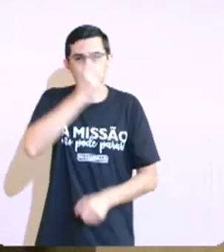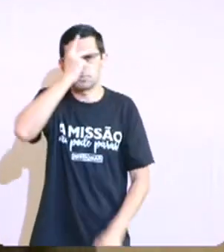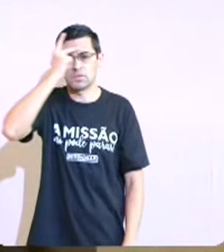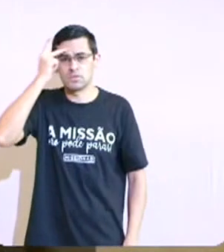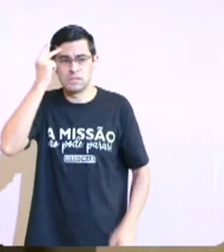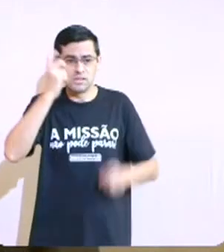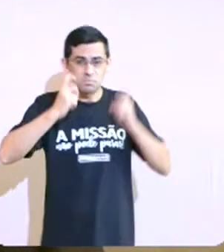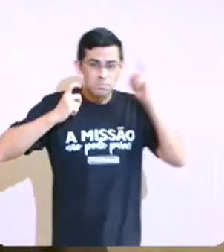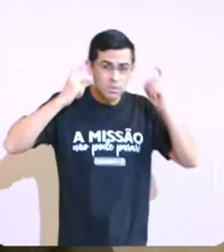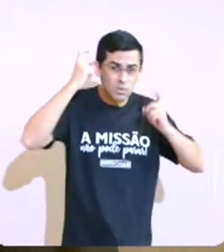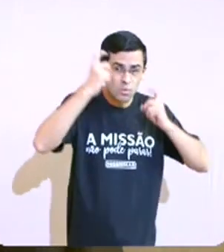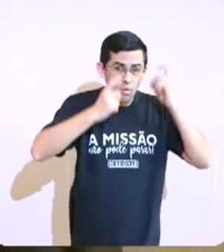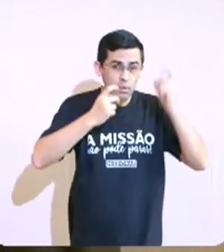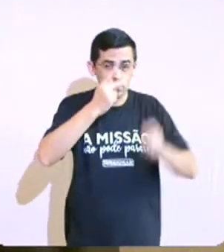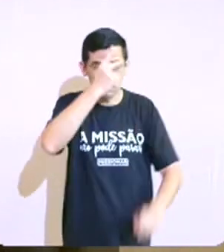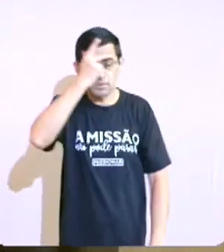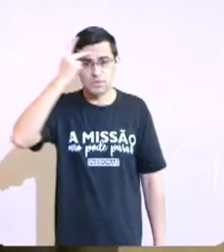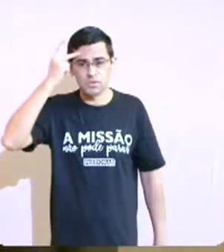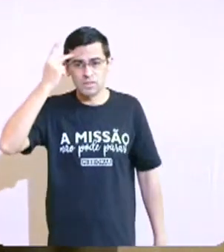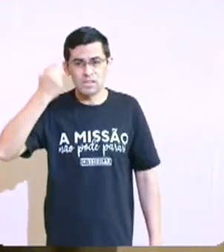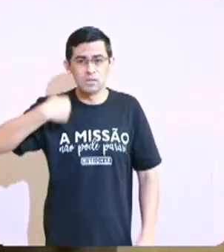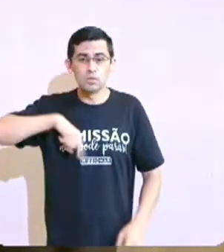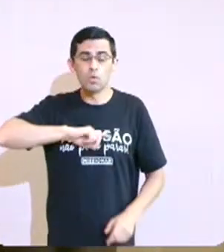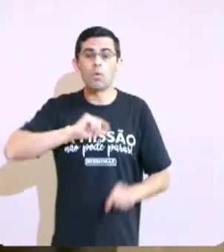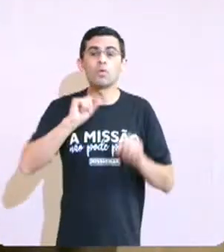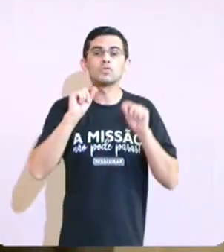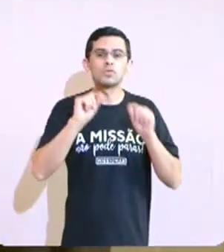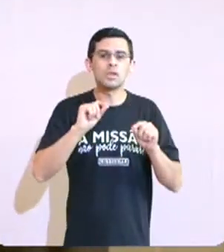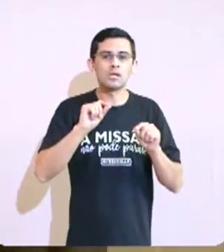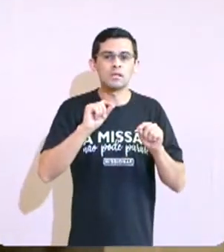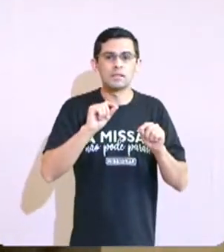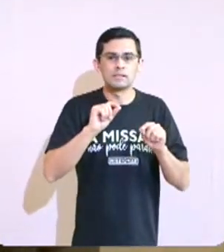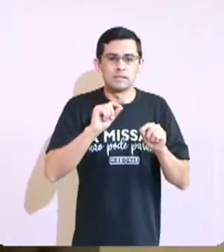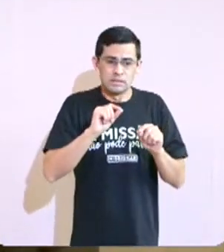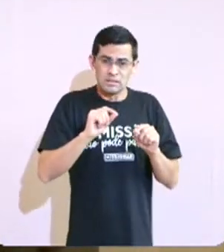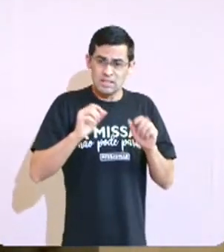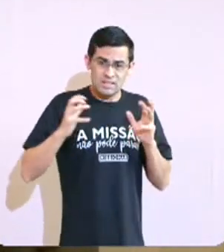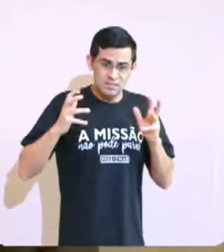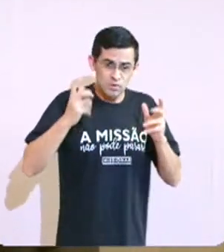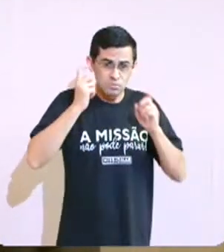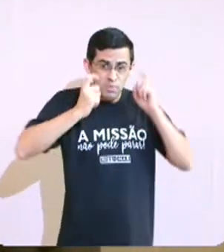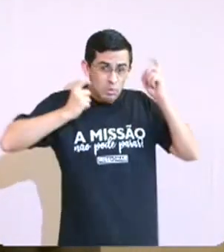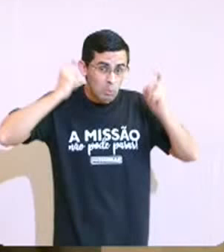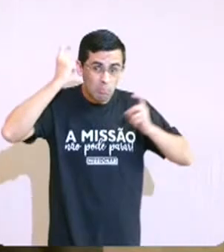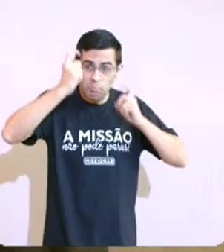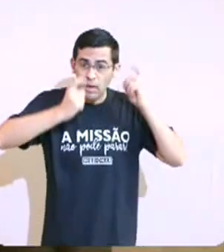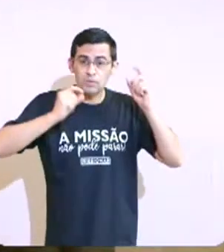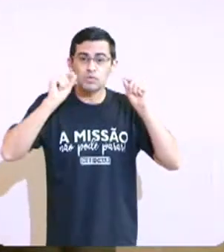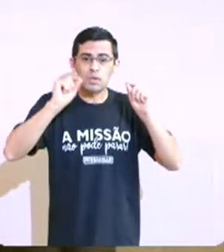bem das pessoas. Nós não estamos interessados em alma do indivíduo, nós estamos interessados